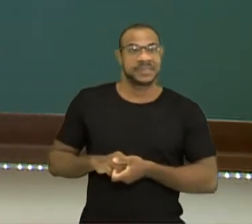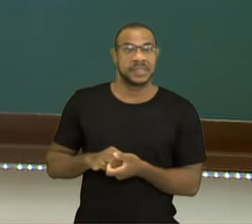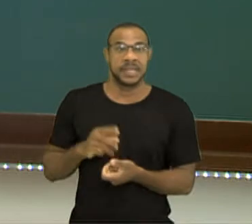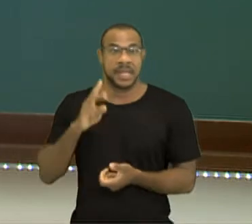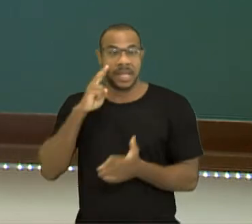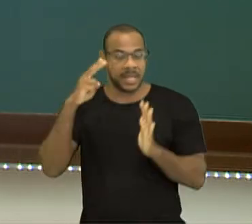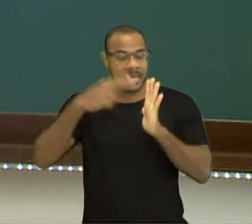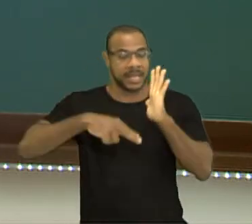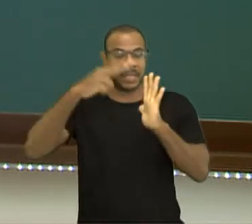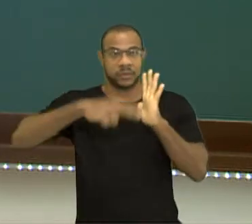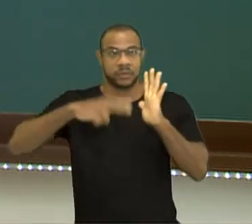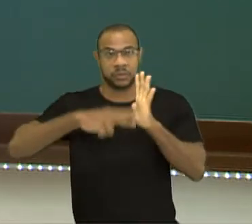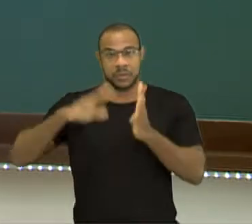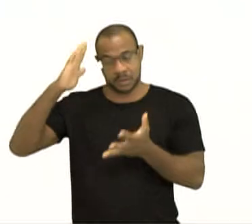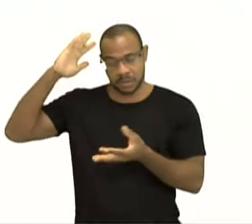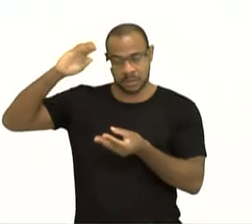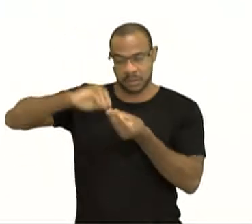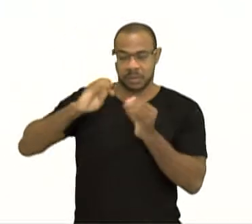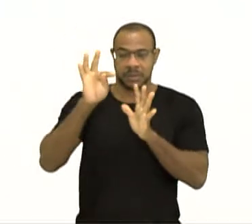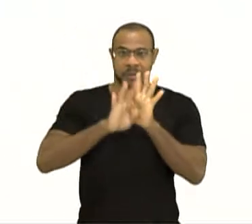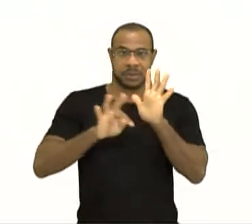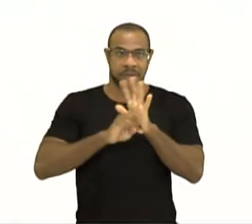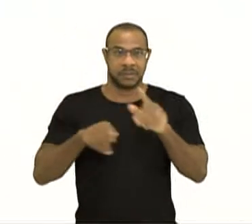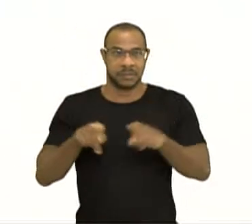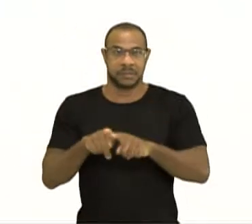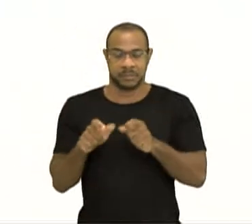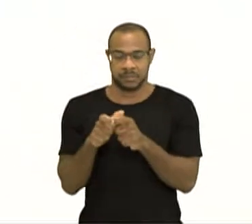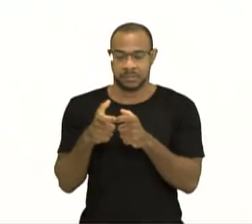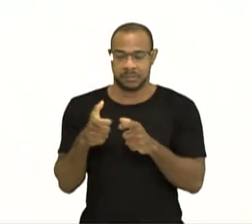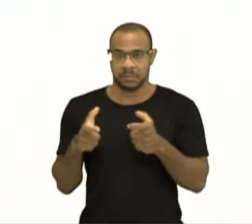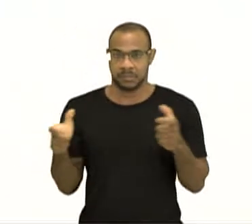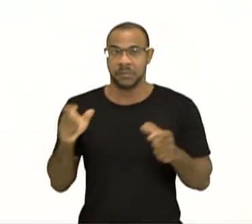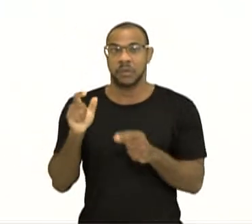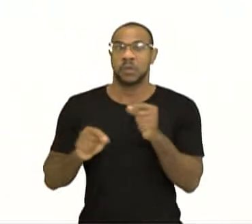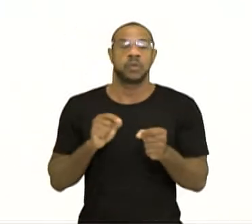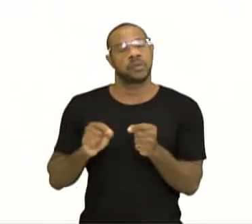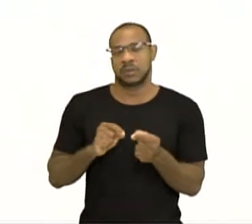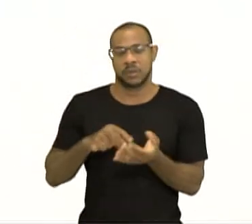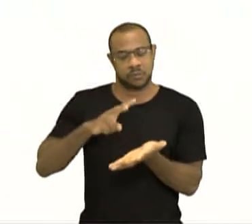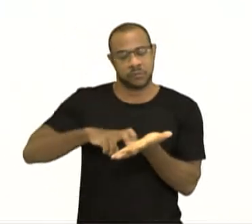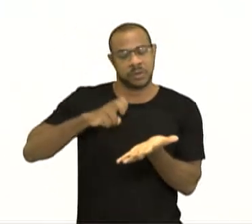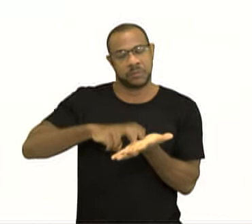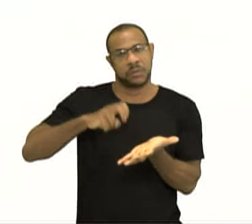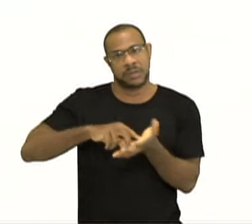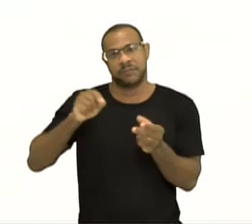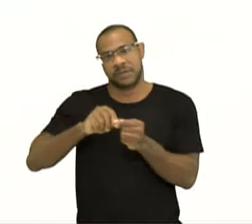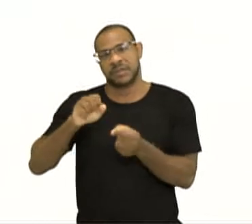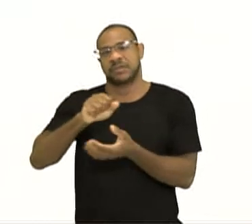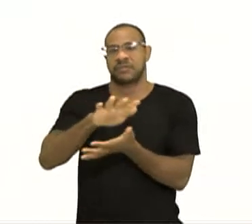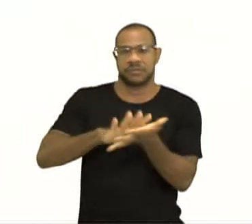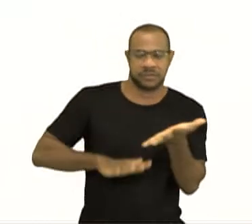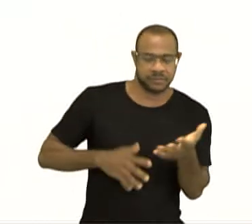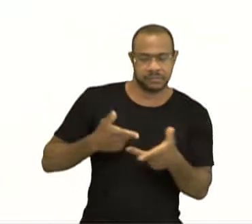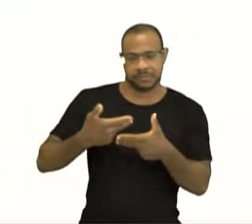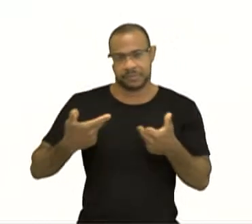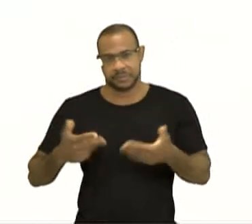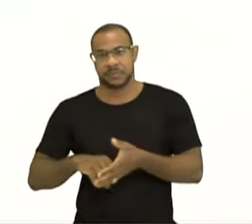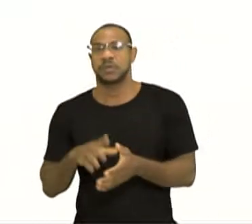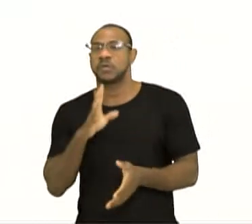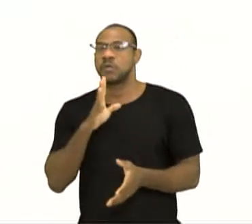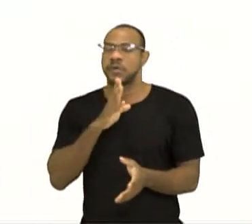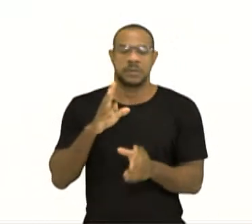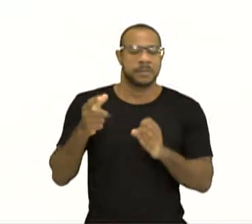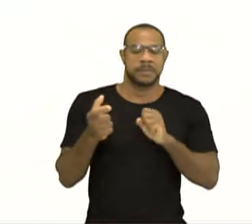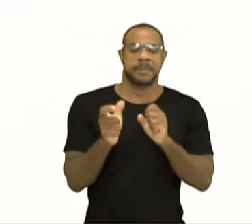texto, ampliação de vocabulário, uma vez que a gente lê, que a gente interpreta, que a gente faz as atividades, a gente acaba conhecendo palavras